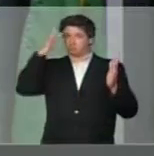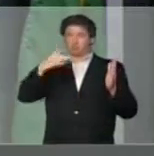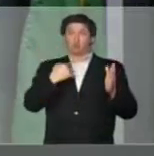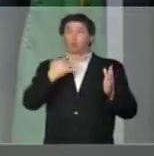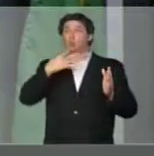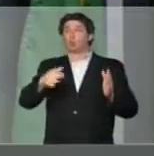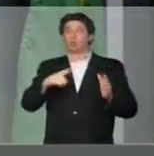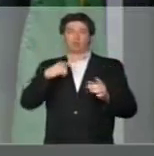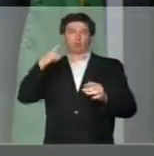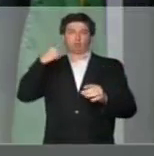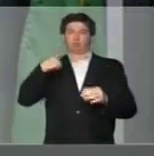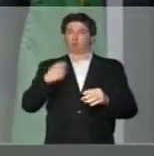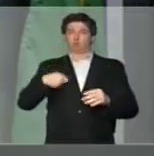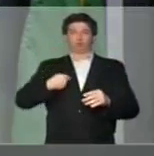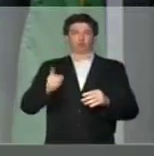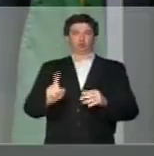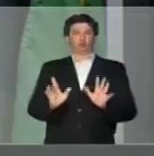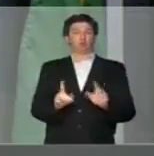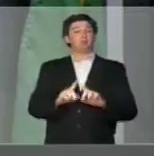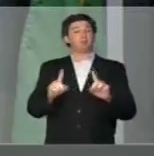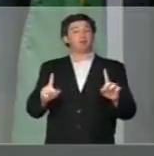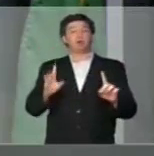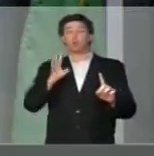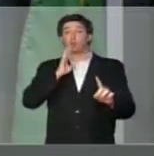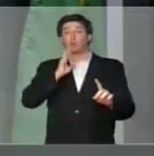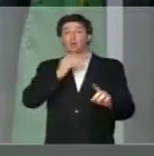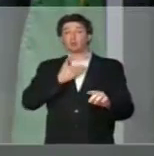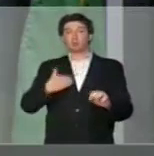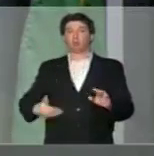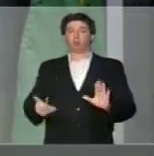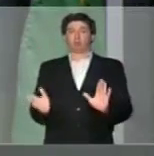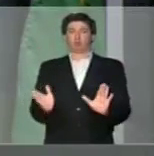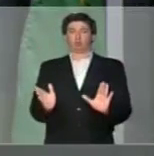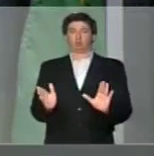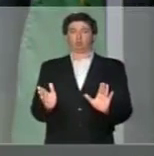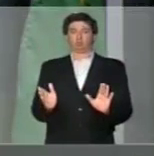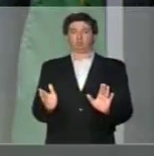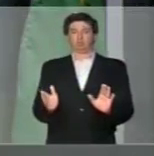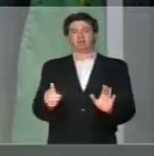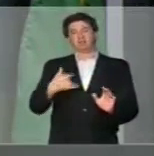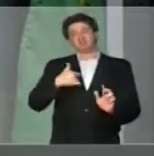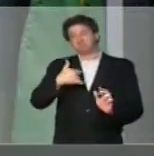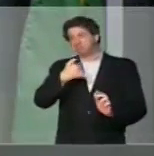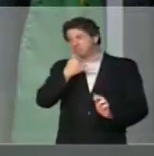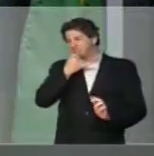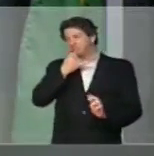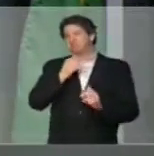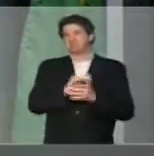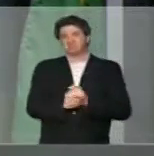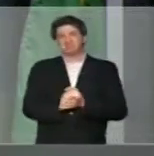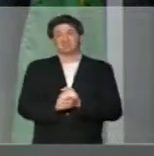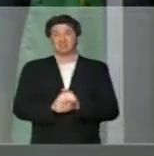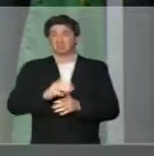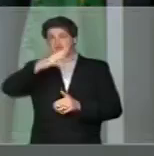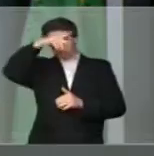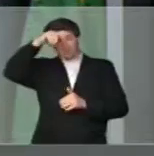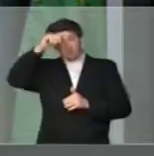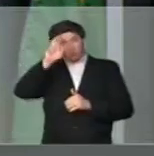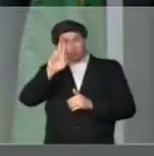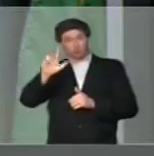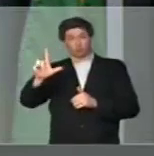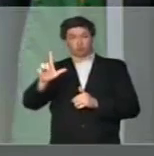para tanto, mas tenho conhecimento como homem público, de lamentar, de dizer que Mato Grosso do